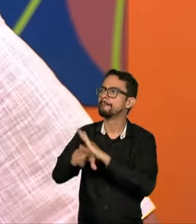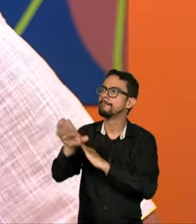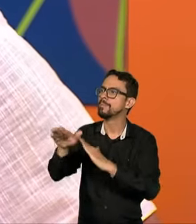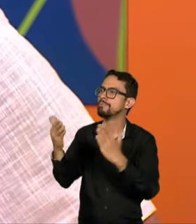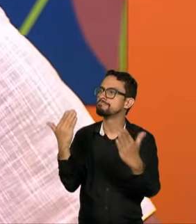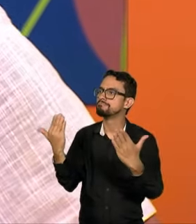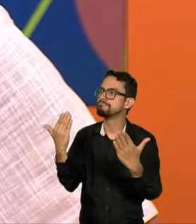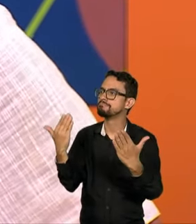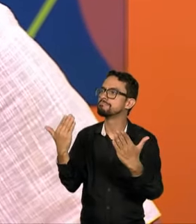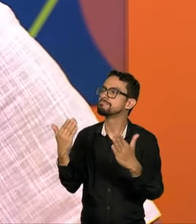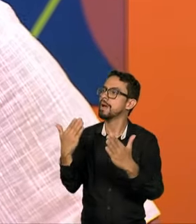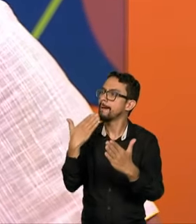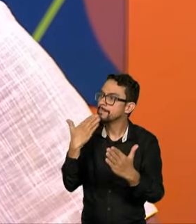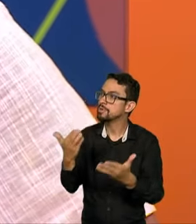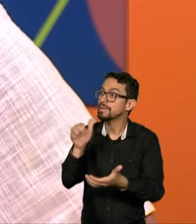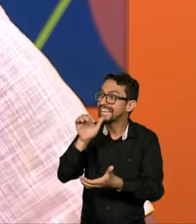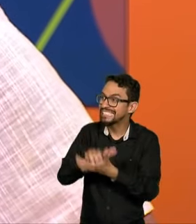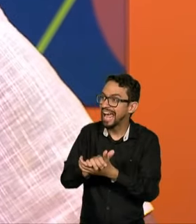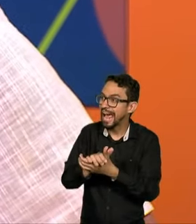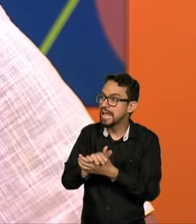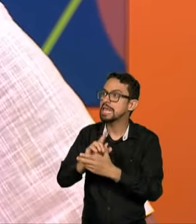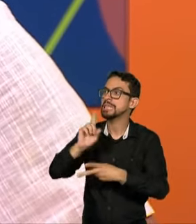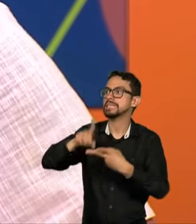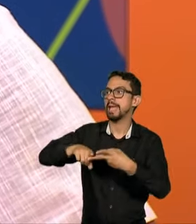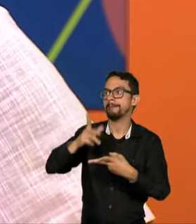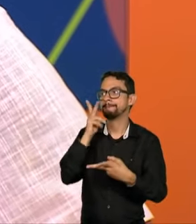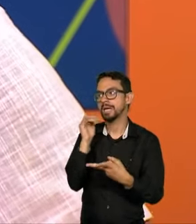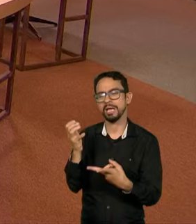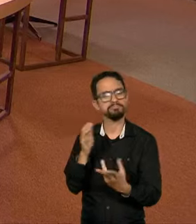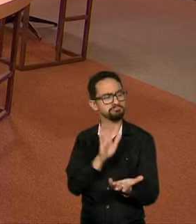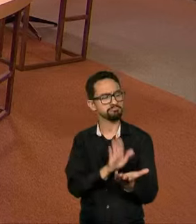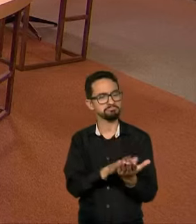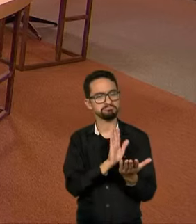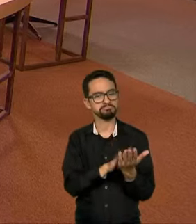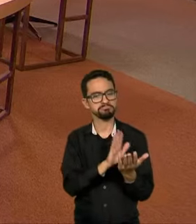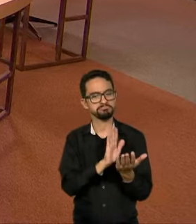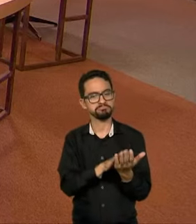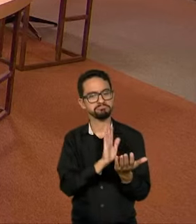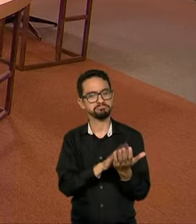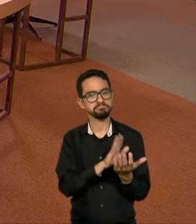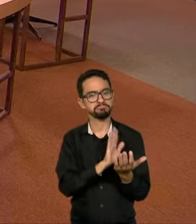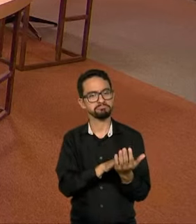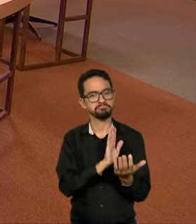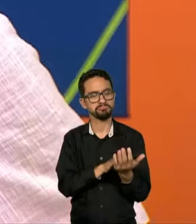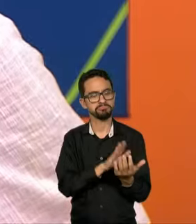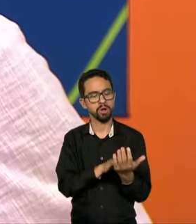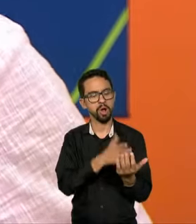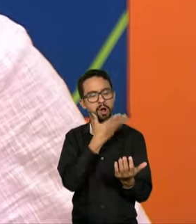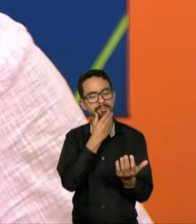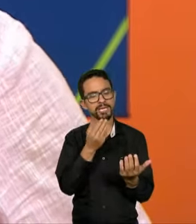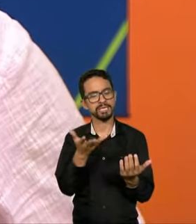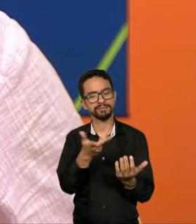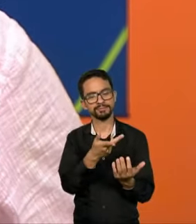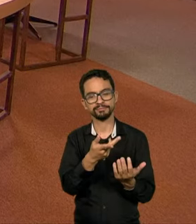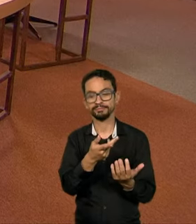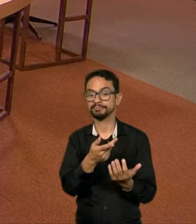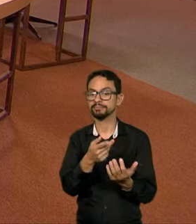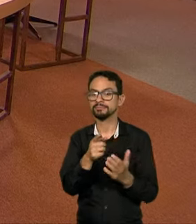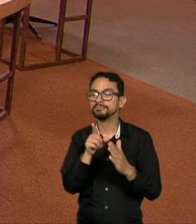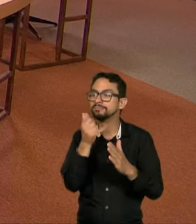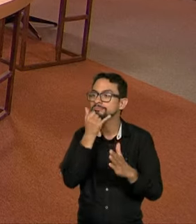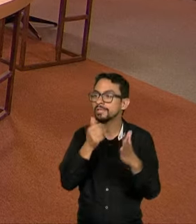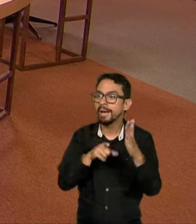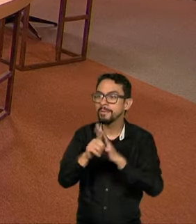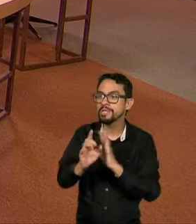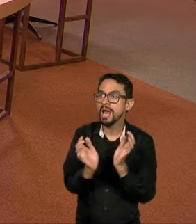Porque eu vou casar e vou ser pai. Ai, eu quero me isso não é um homem incrível, isso. Gente? É. Ai. Eu quero me preparar, porque eu quero que esse negócio ele, você levantava certo.